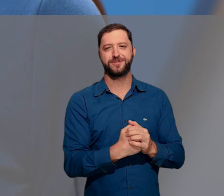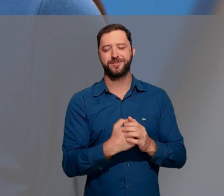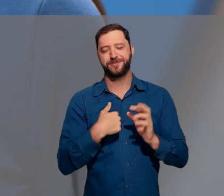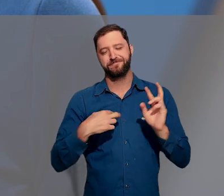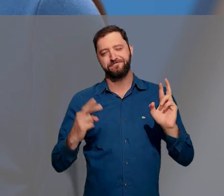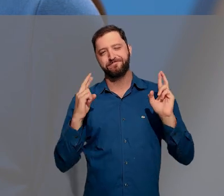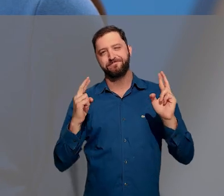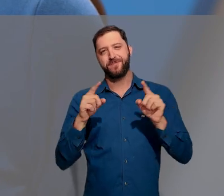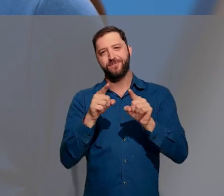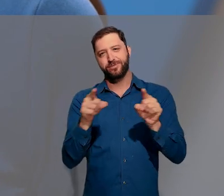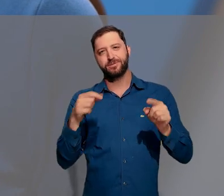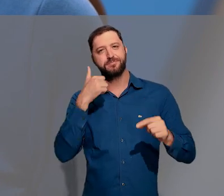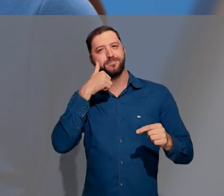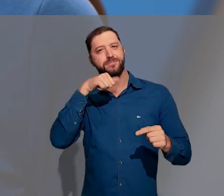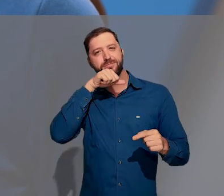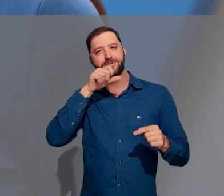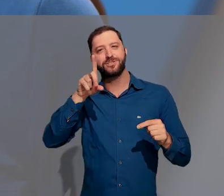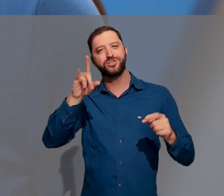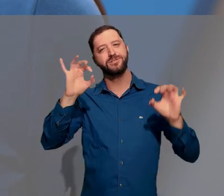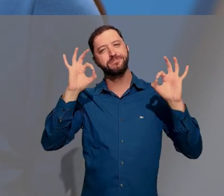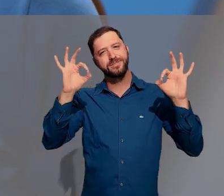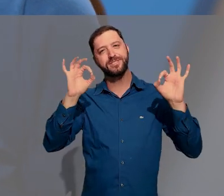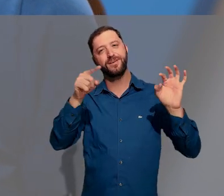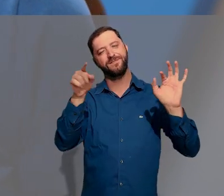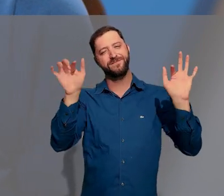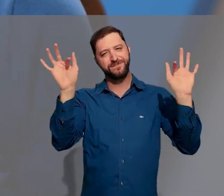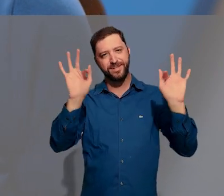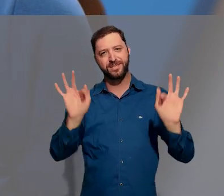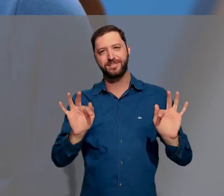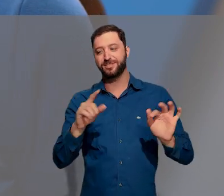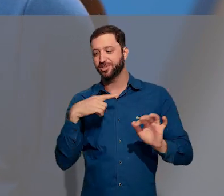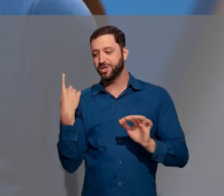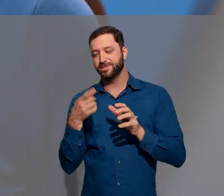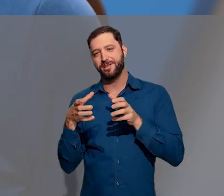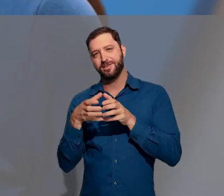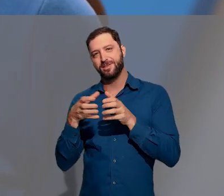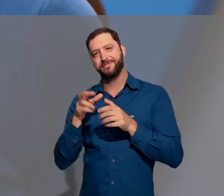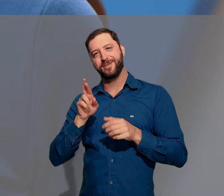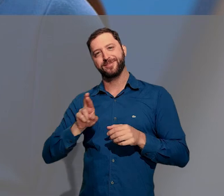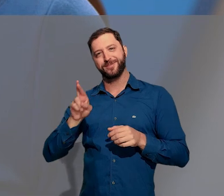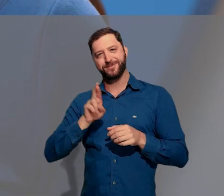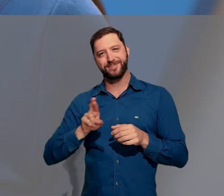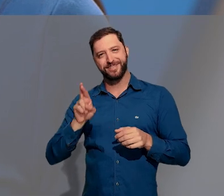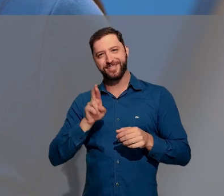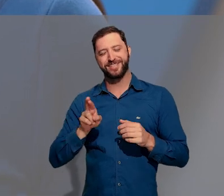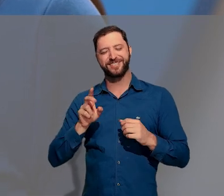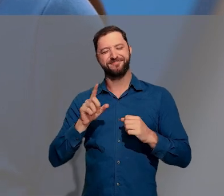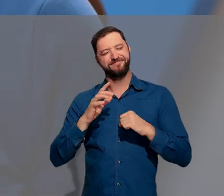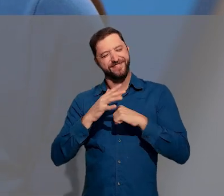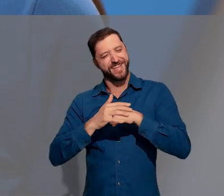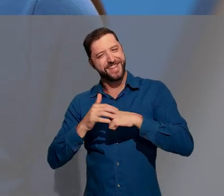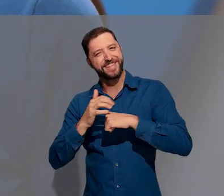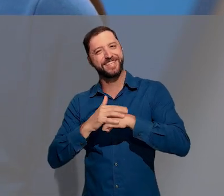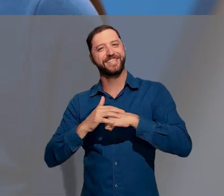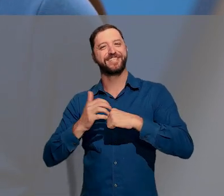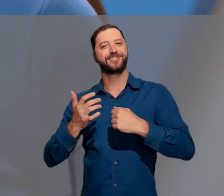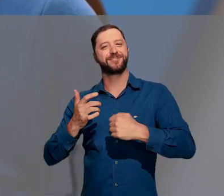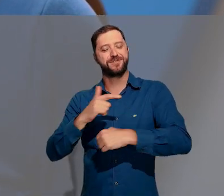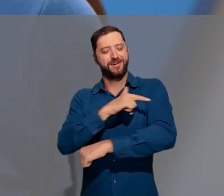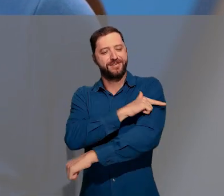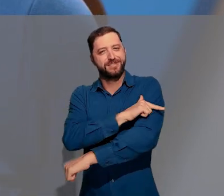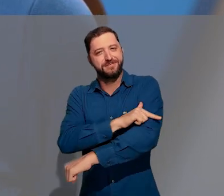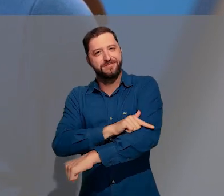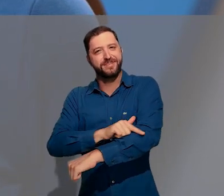um feliz Dia das Mães aqui do nosso programa Ressoar, de toda a nossa equipe, e dizer do carinho,